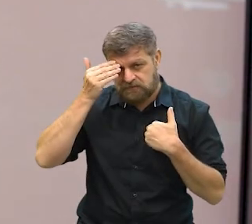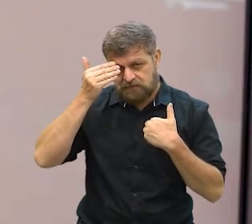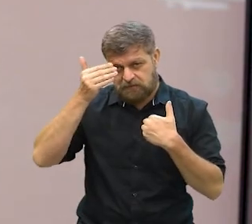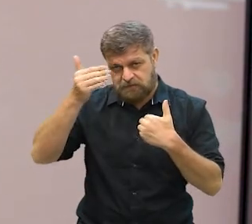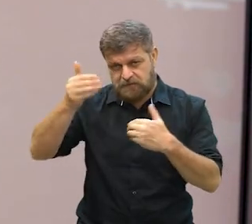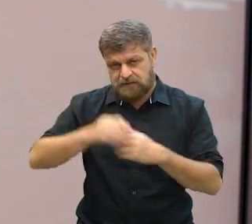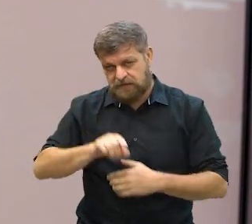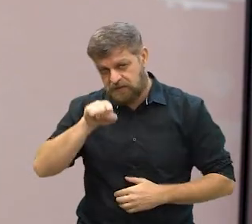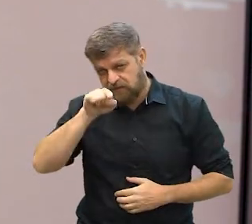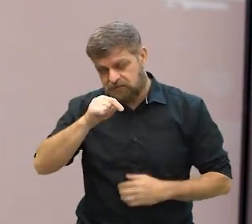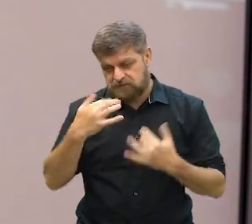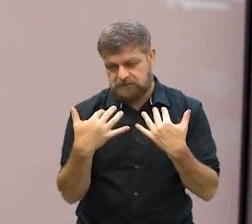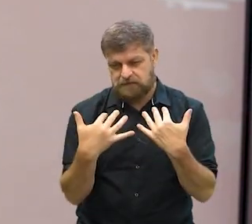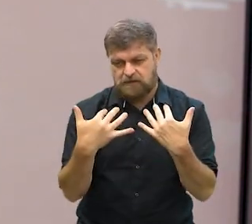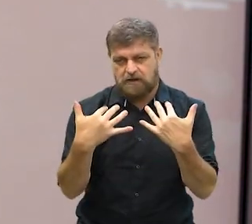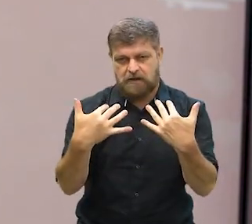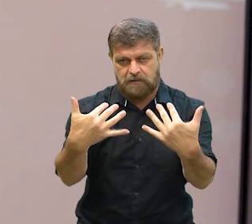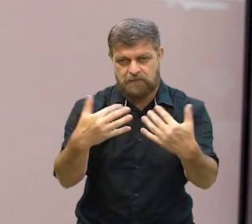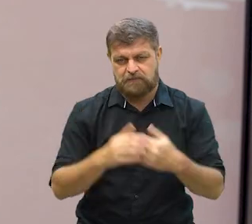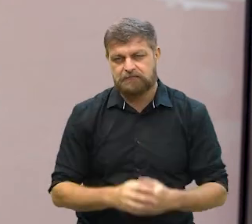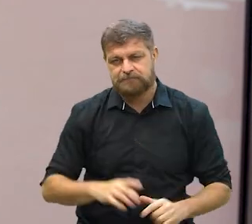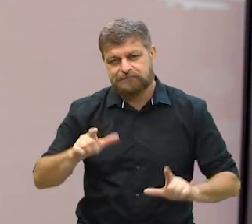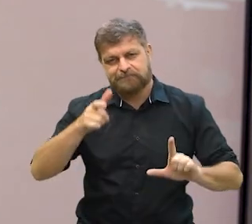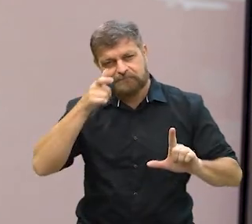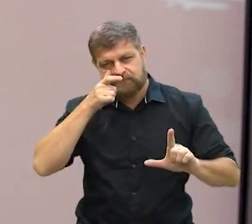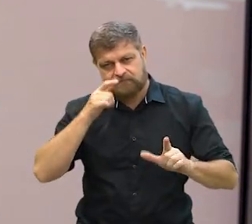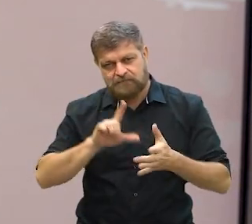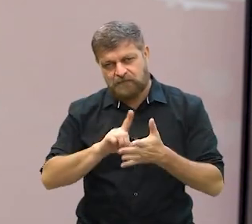uma vez, Tânia, obrigada. Você de casa também, muito obrigada pela